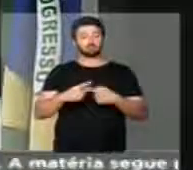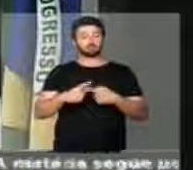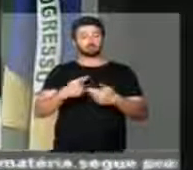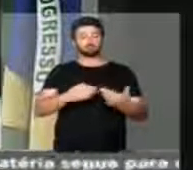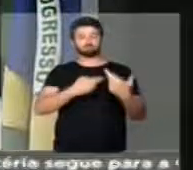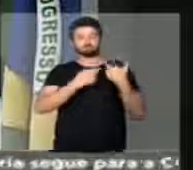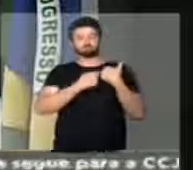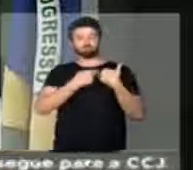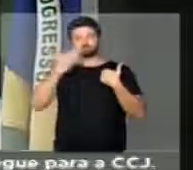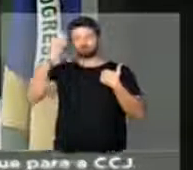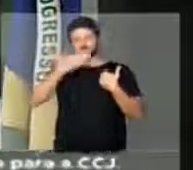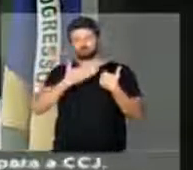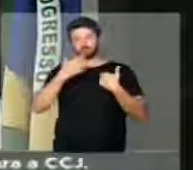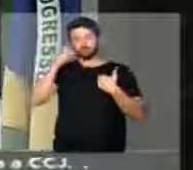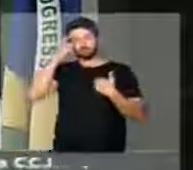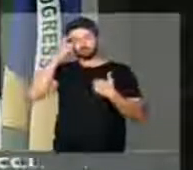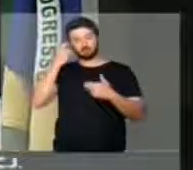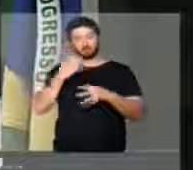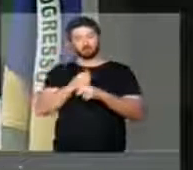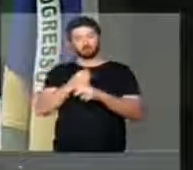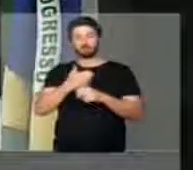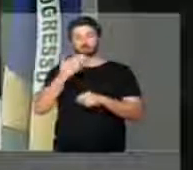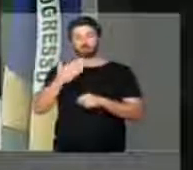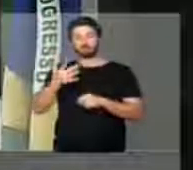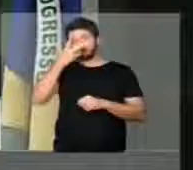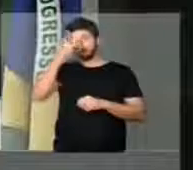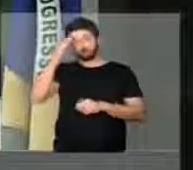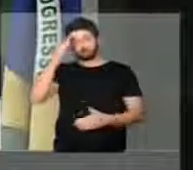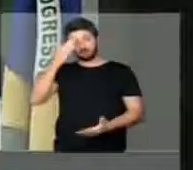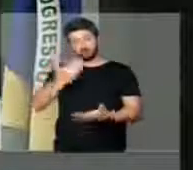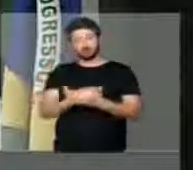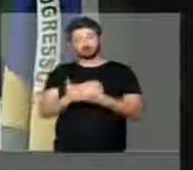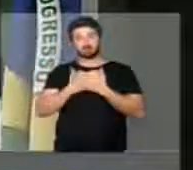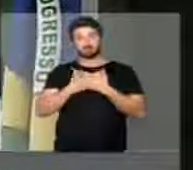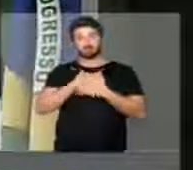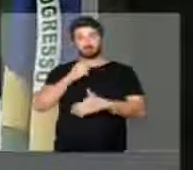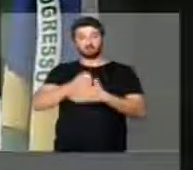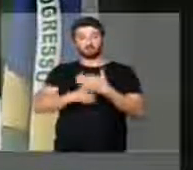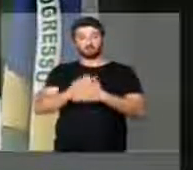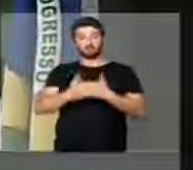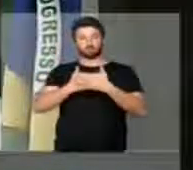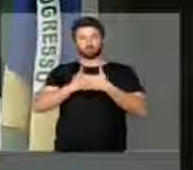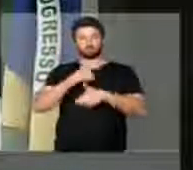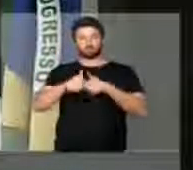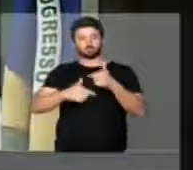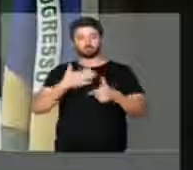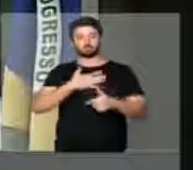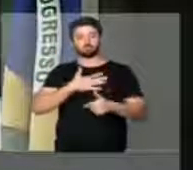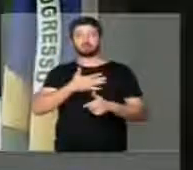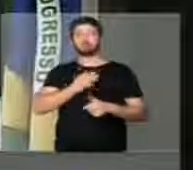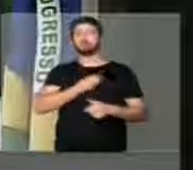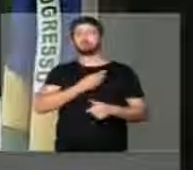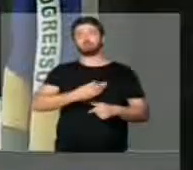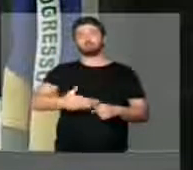dever de prestar conta com aqueles que acreditam na minha luta e no meu trabalho ao longo da